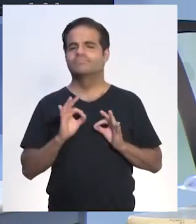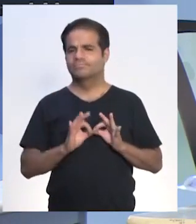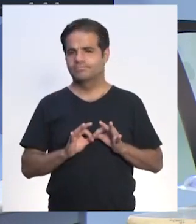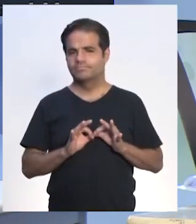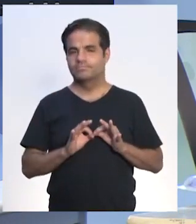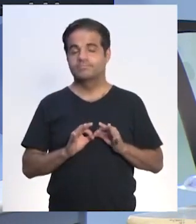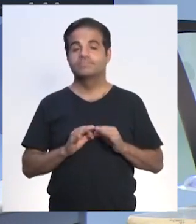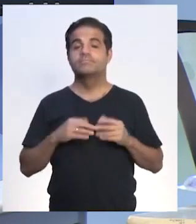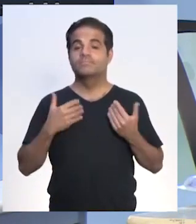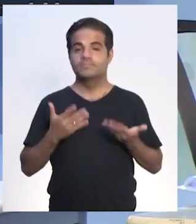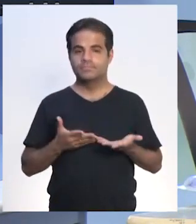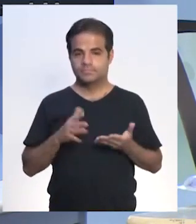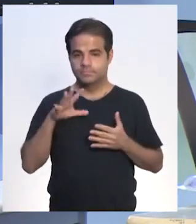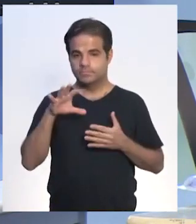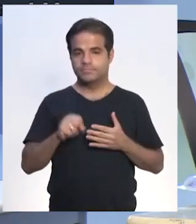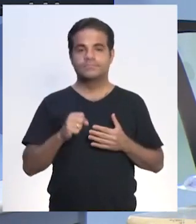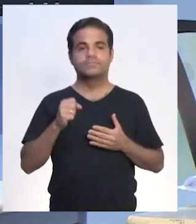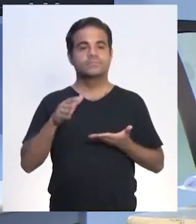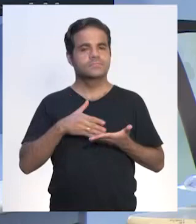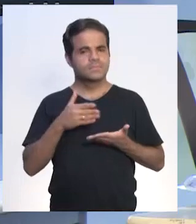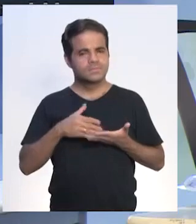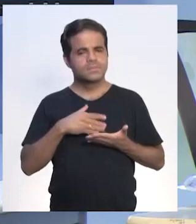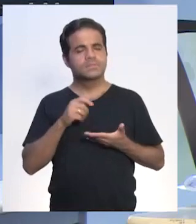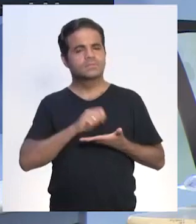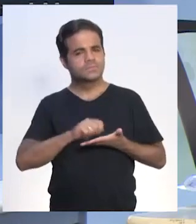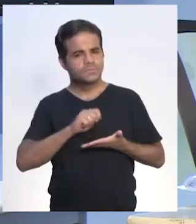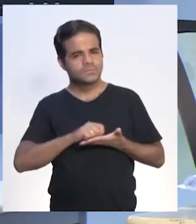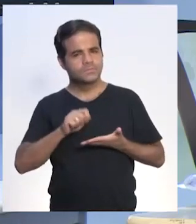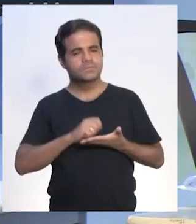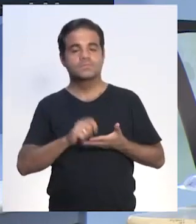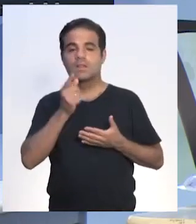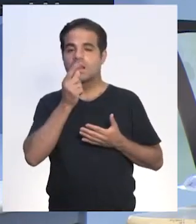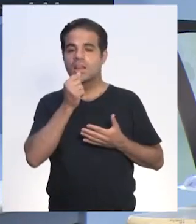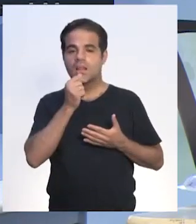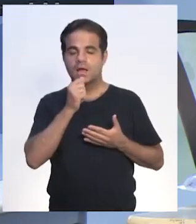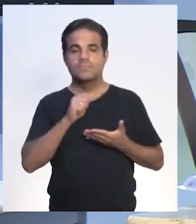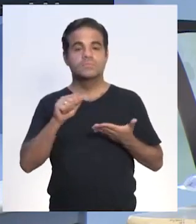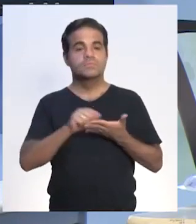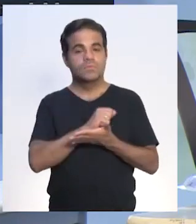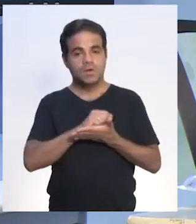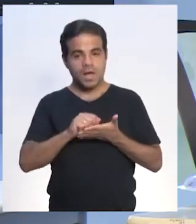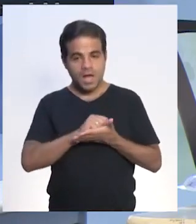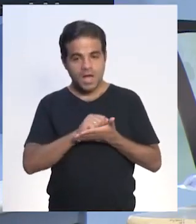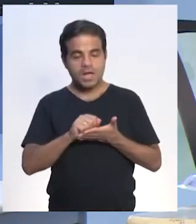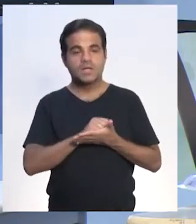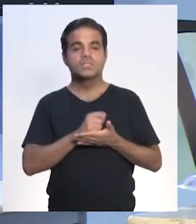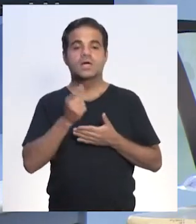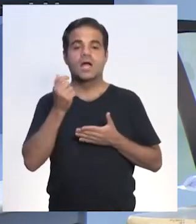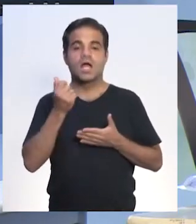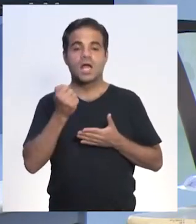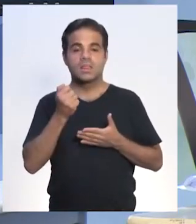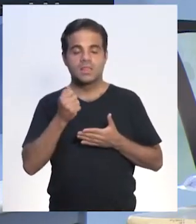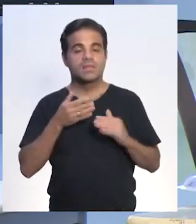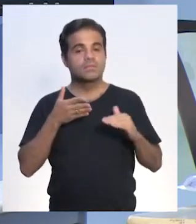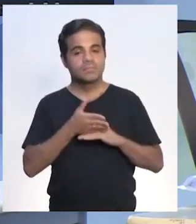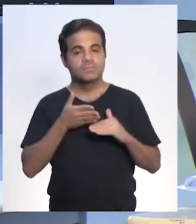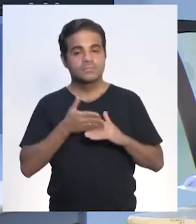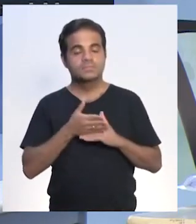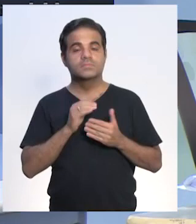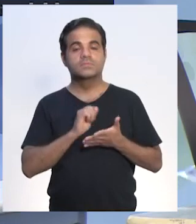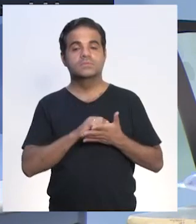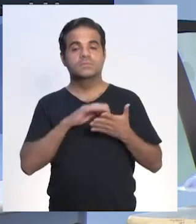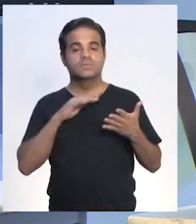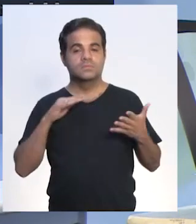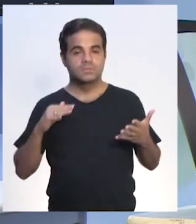mesmo. Então, pegue aí um caderno para anotações, lápis, borracha, caneta para vocês participarem das